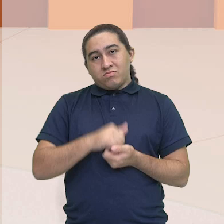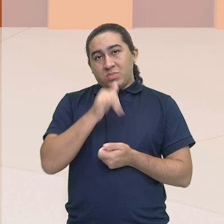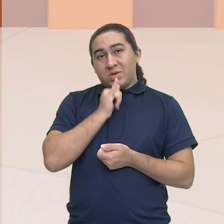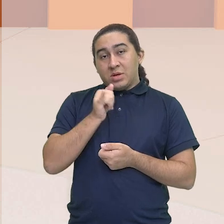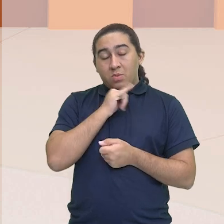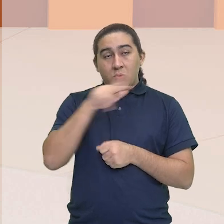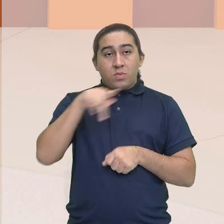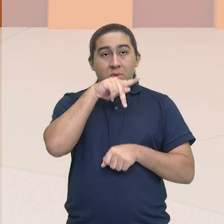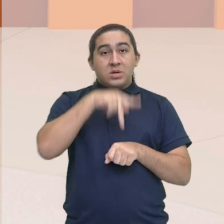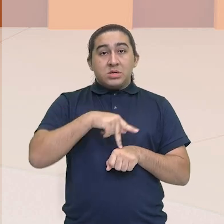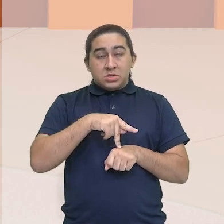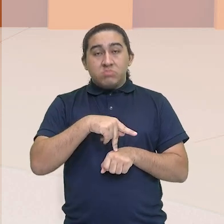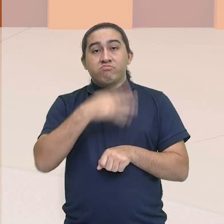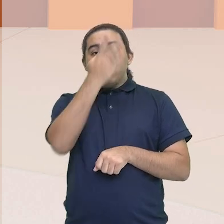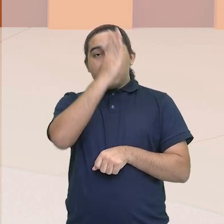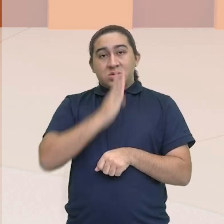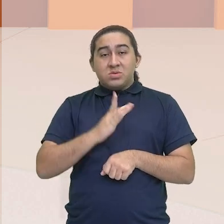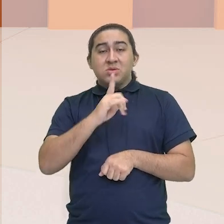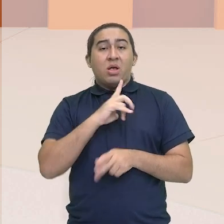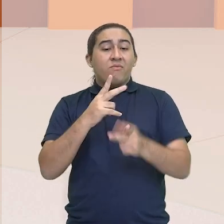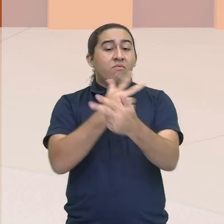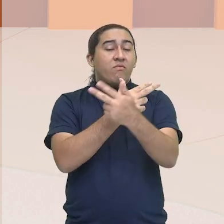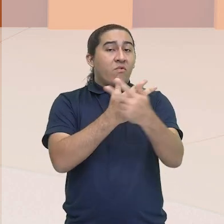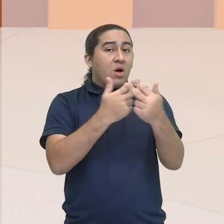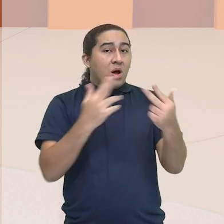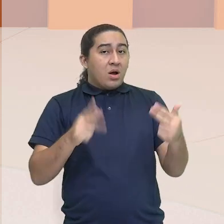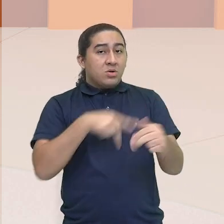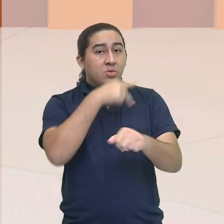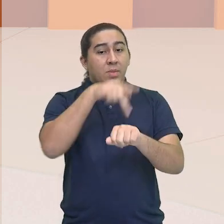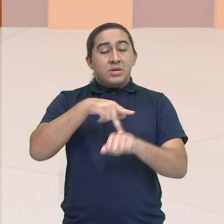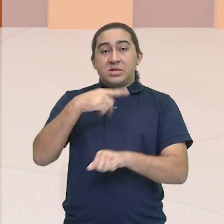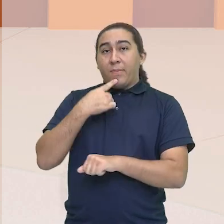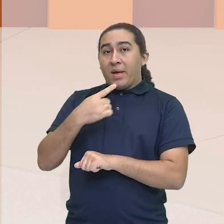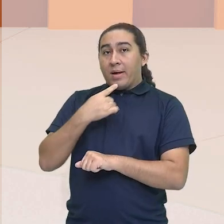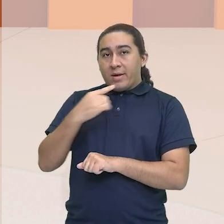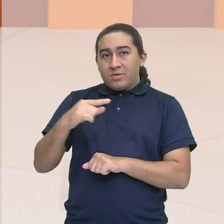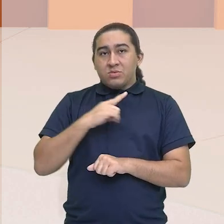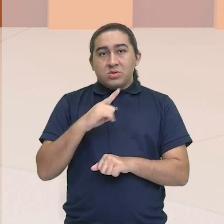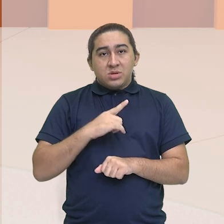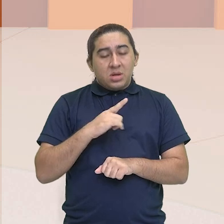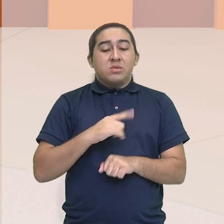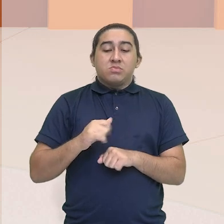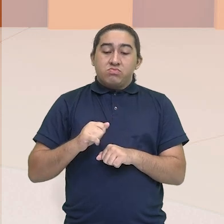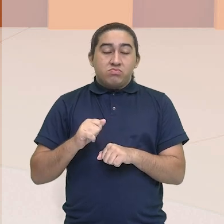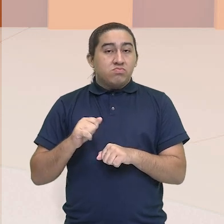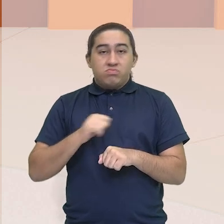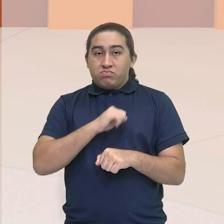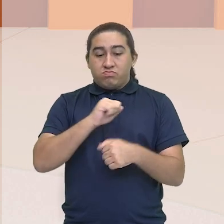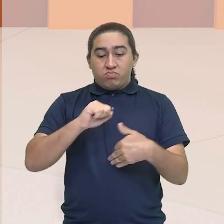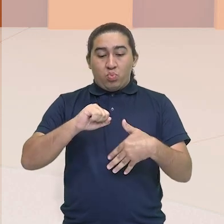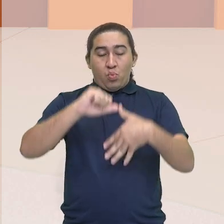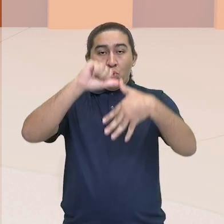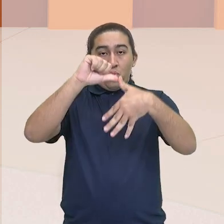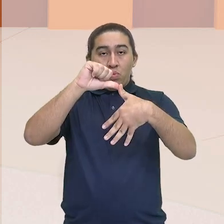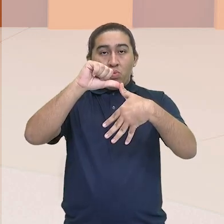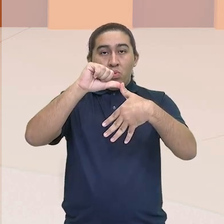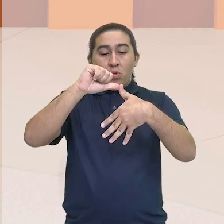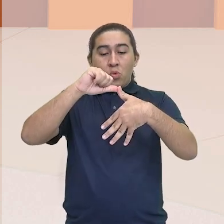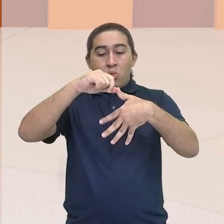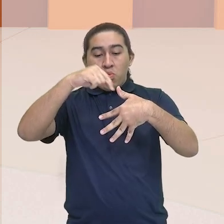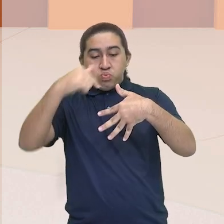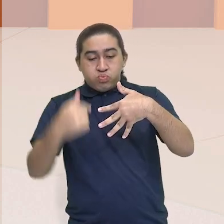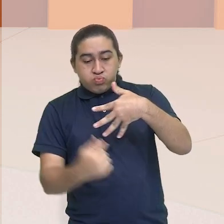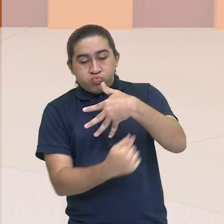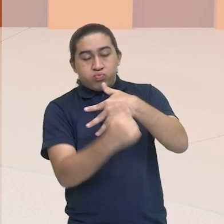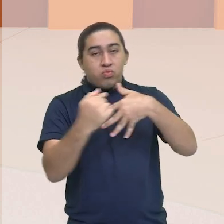vizinhos aí, né? Na sua porção do norte, na porção oeste, né? Ao sul, né? Então, esses